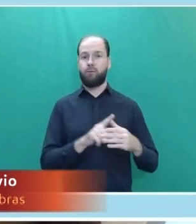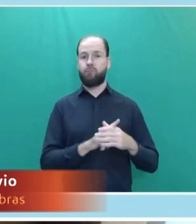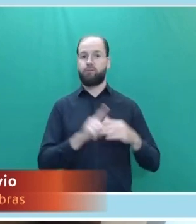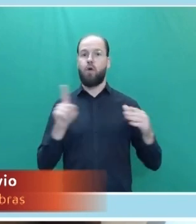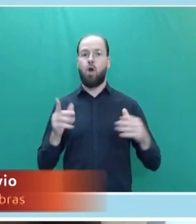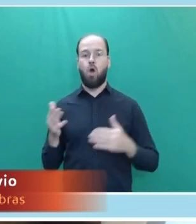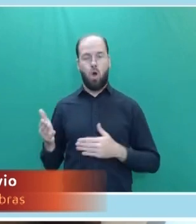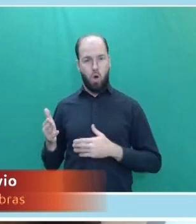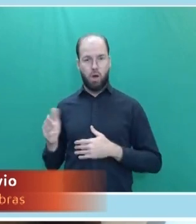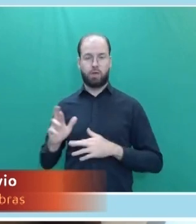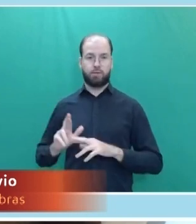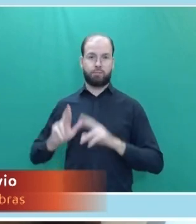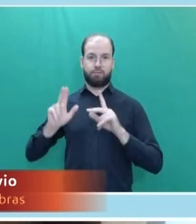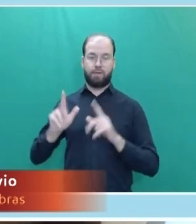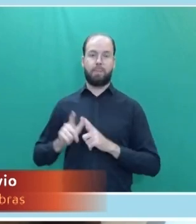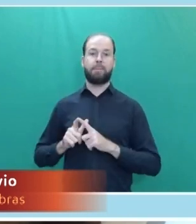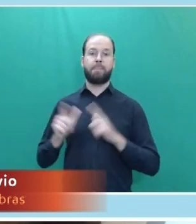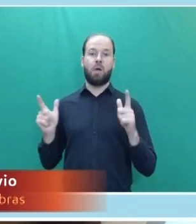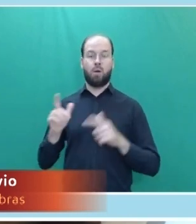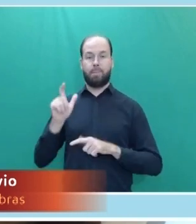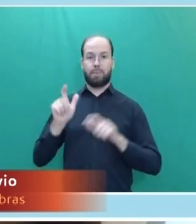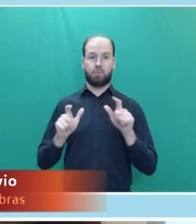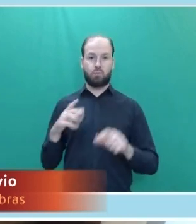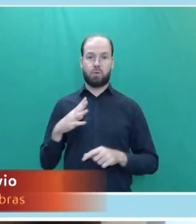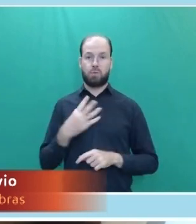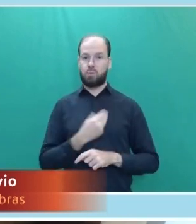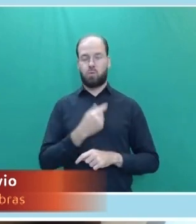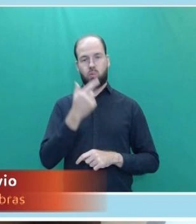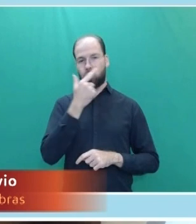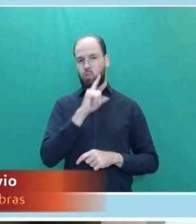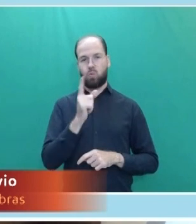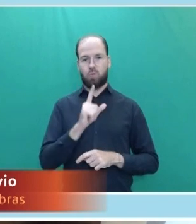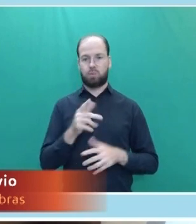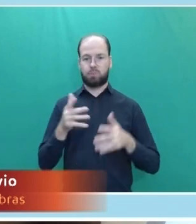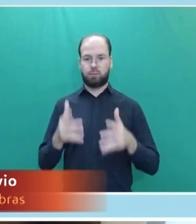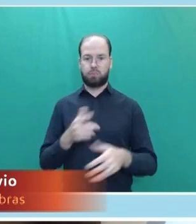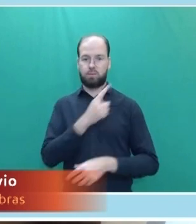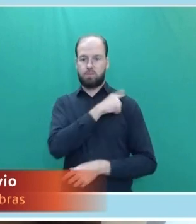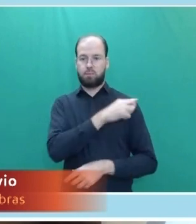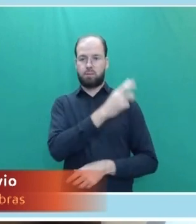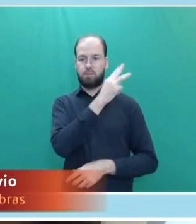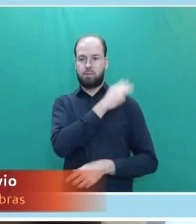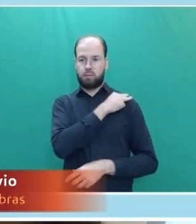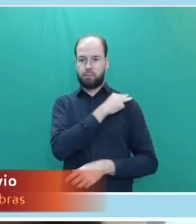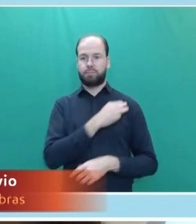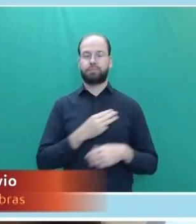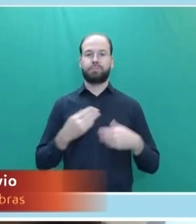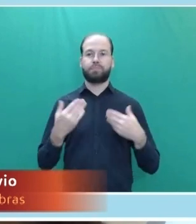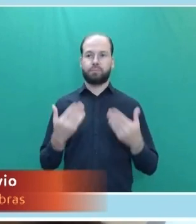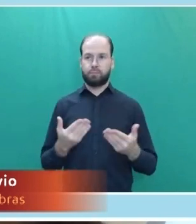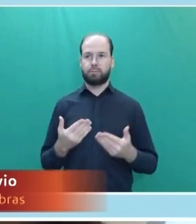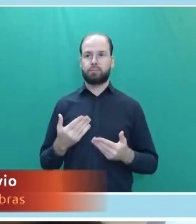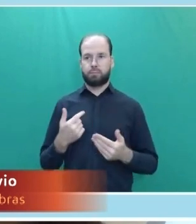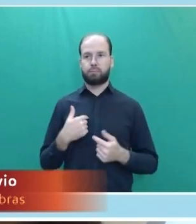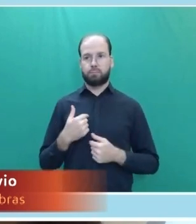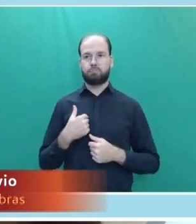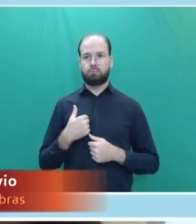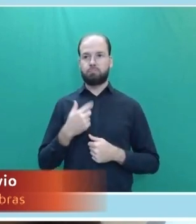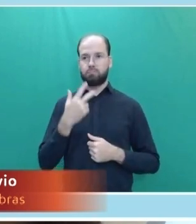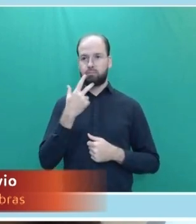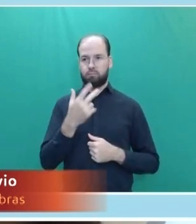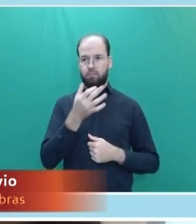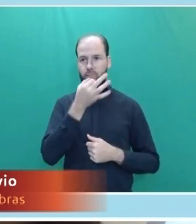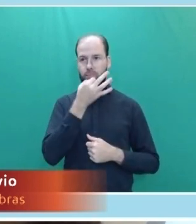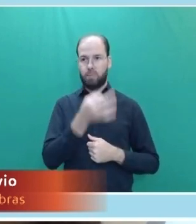maior parte das pessoas trans, elas não conseguem nem chegar no ensino médio. Então, acho que